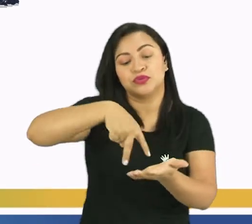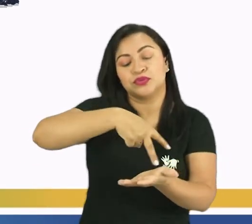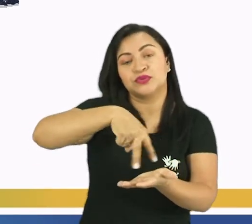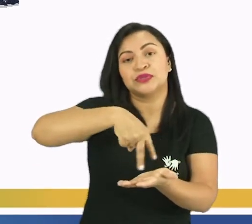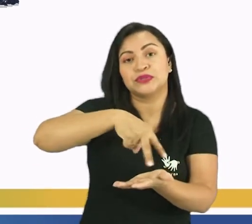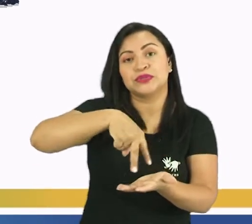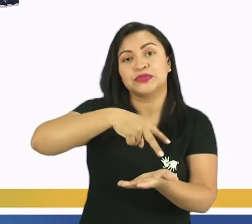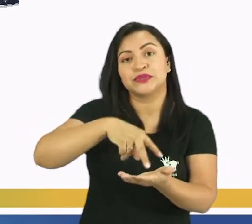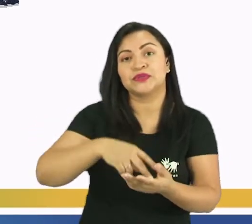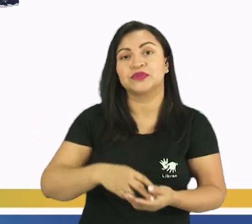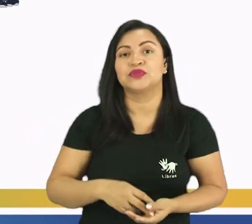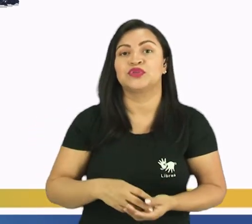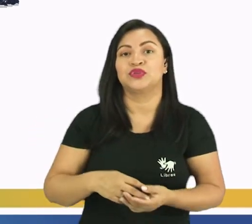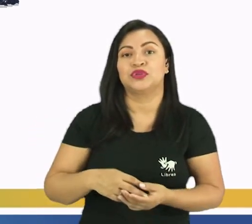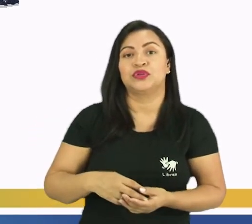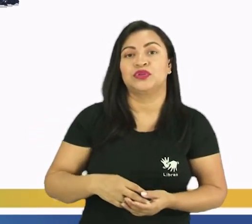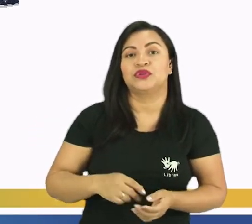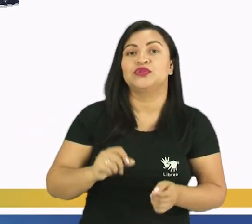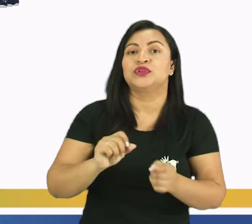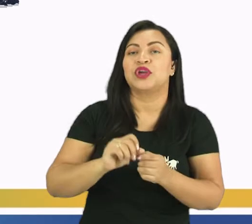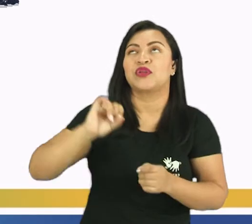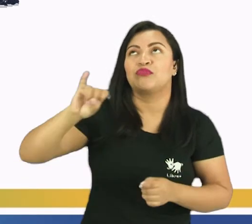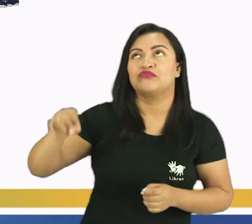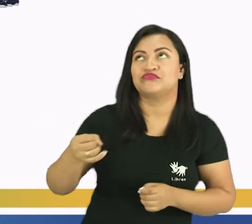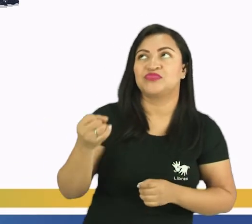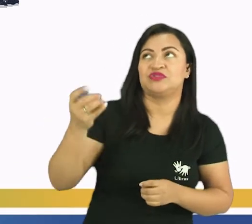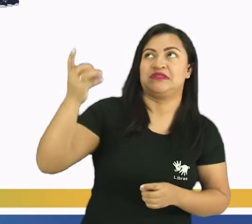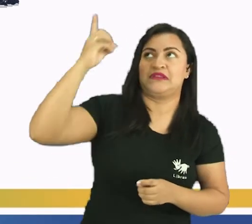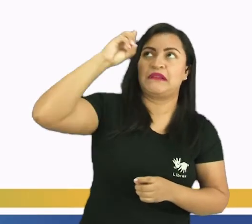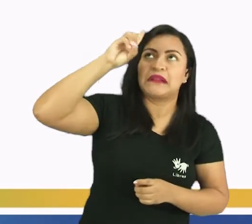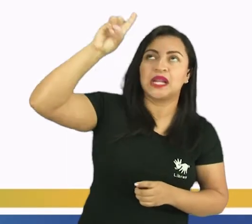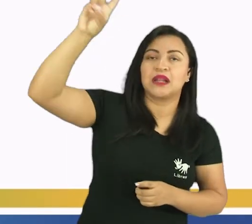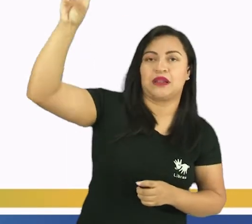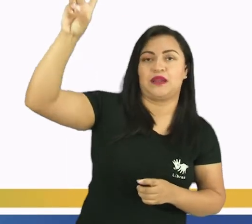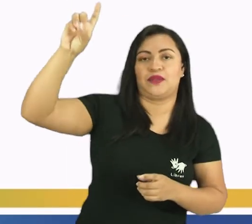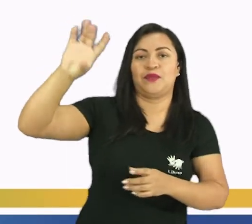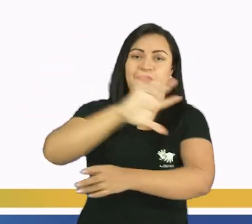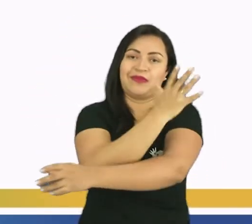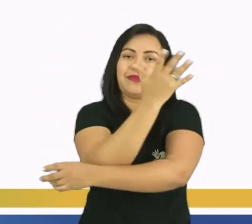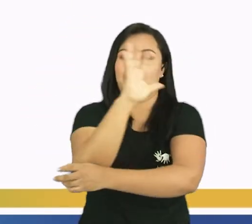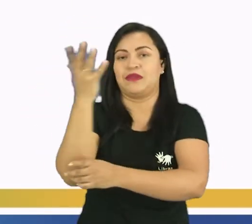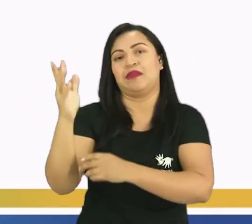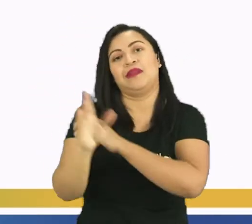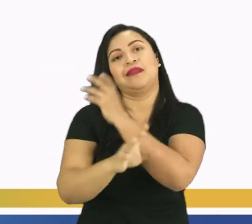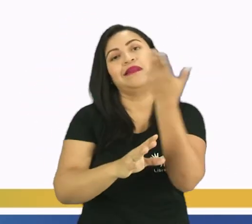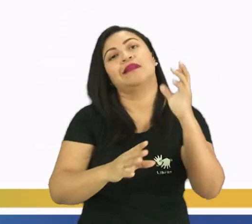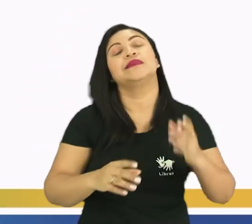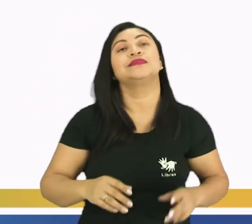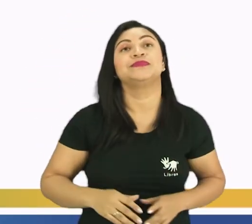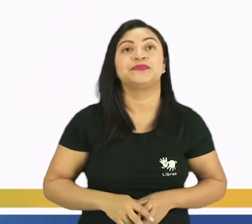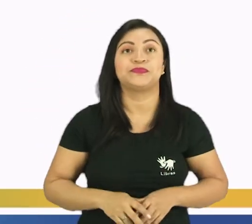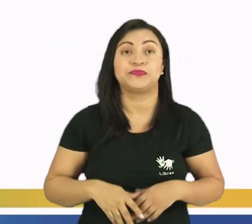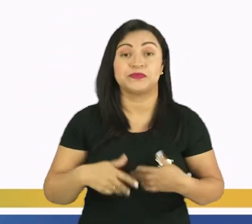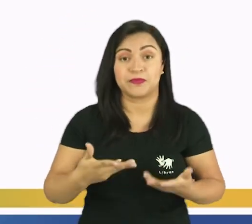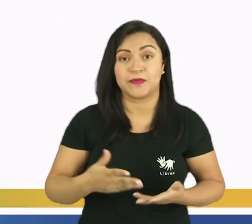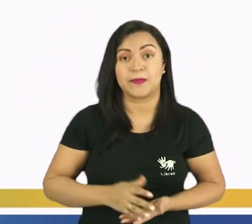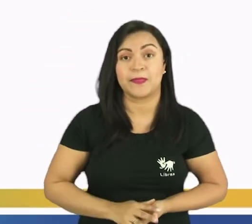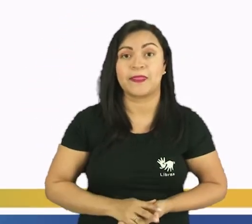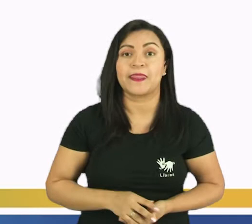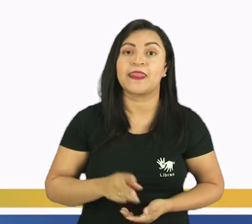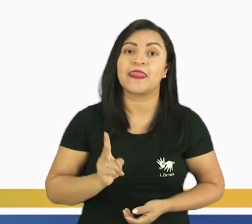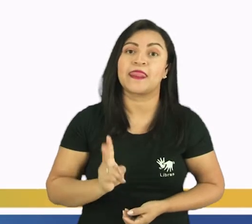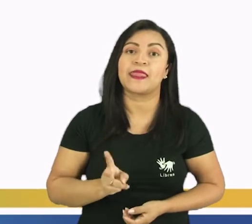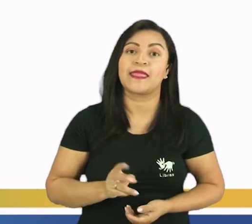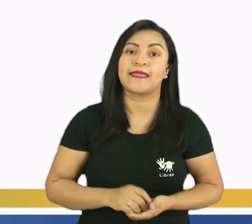e o divino, os cultos aos elementos e as divindades da natureza. Então a gente vai fazer um